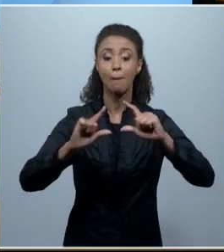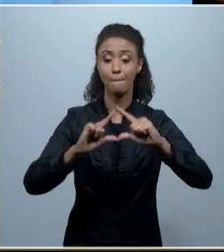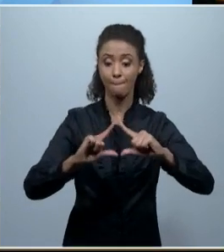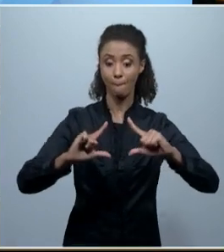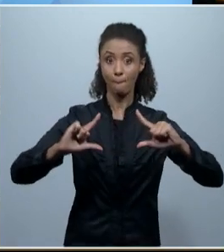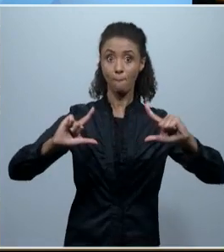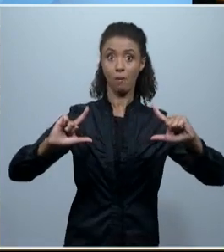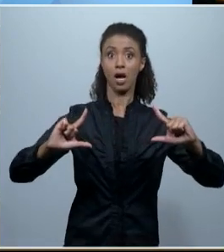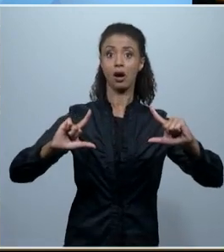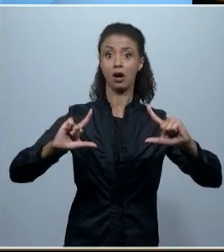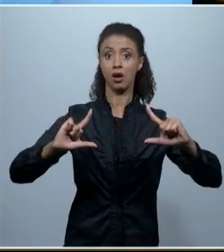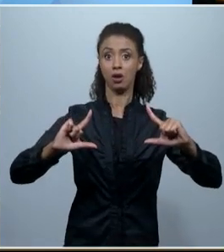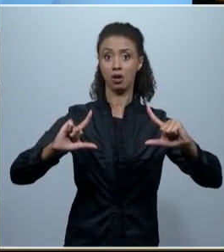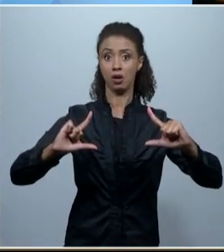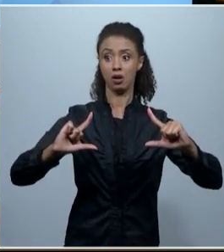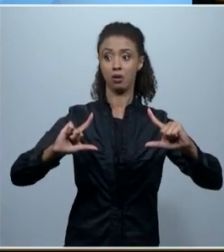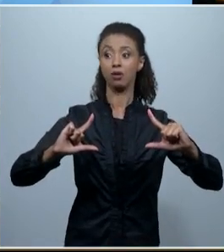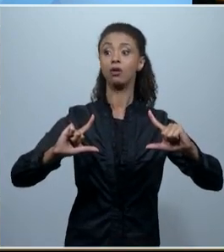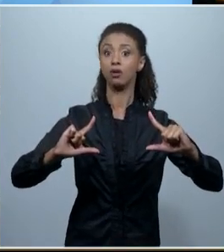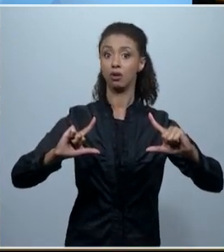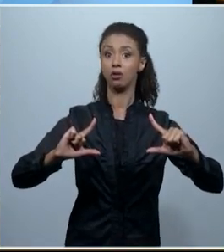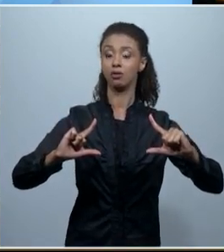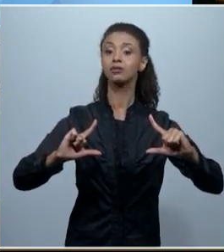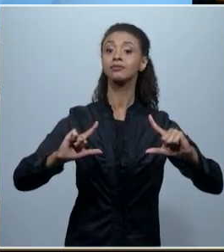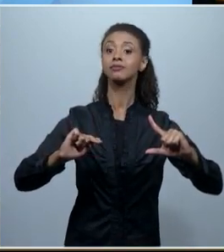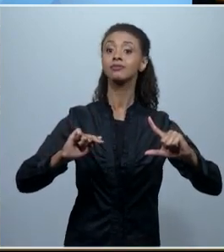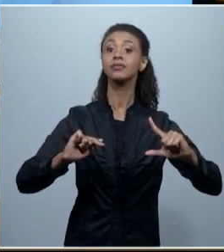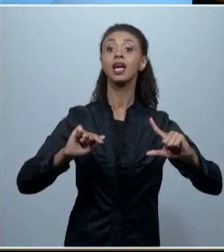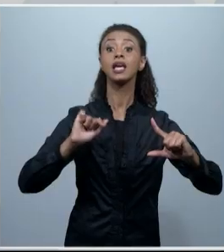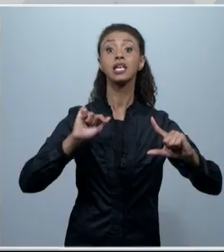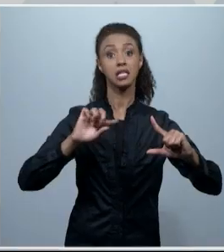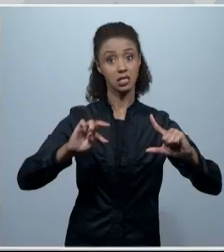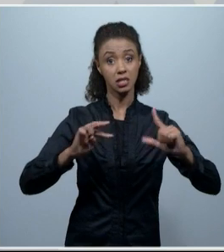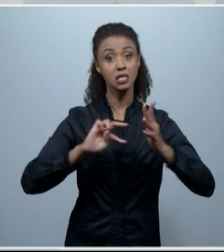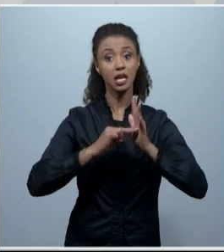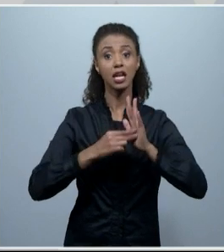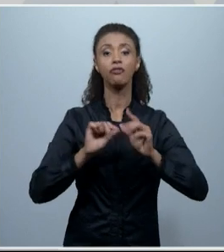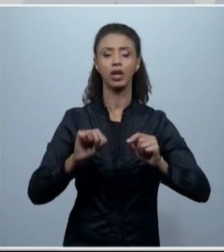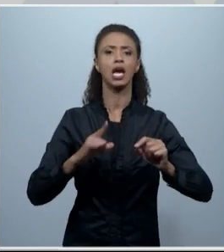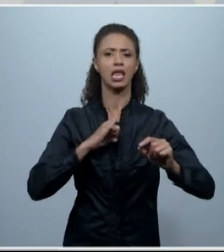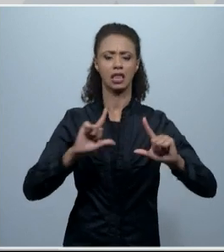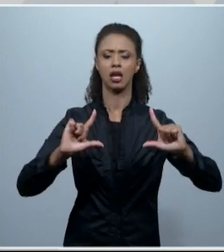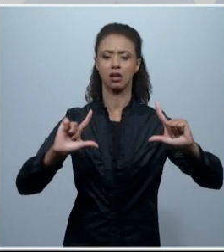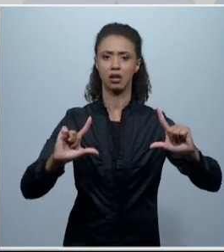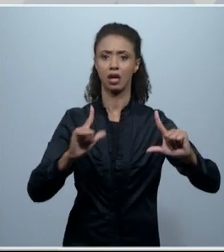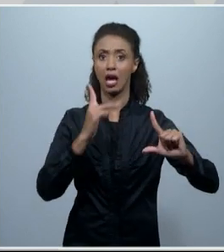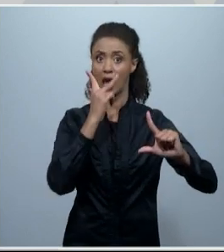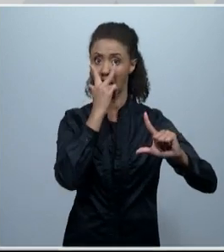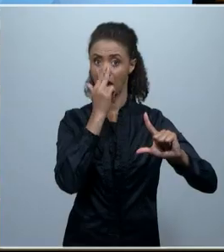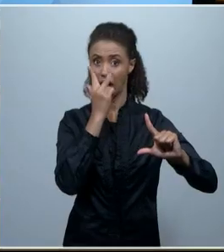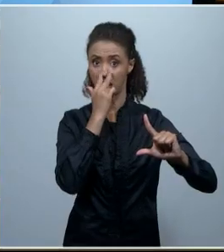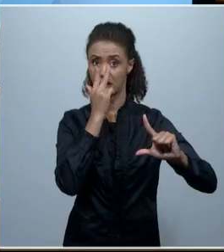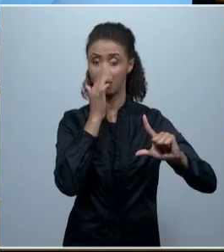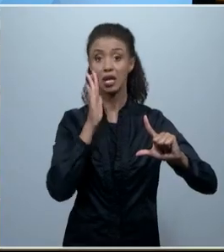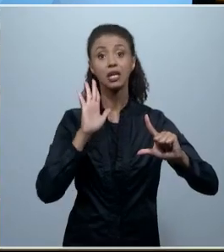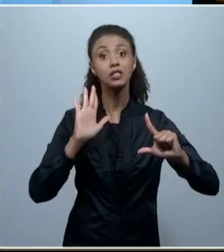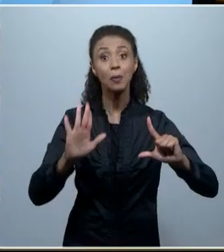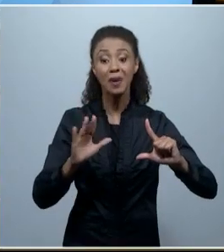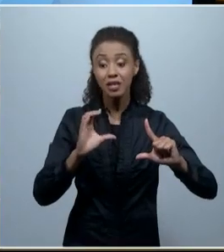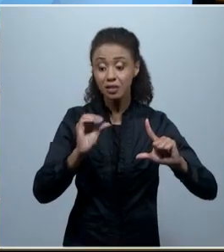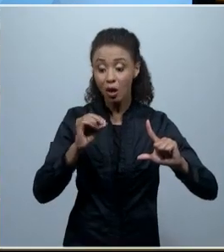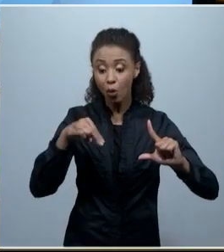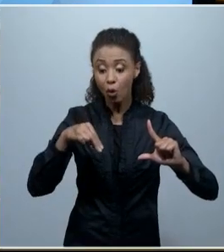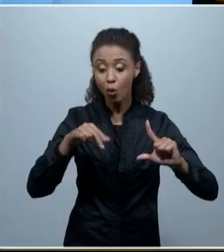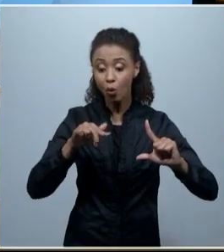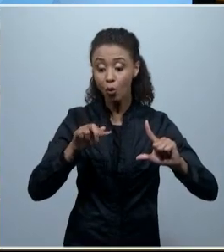multiplicados por um certo fator isso produz triângulos que são semelhantes mas eles não são congruentes porque os lados 2 a 2